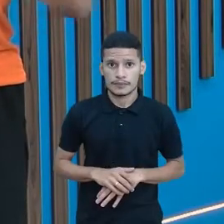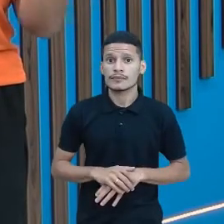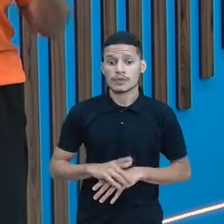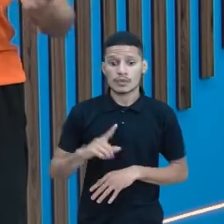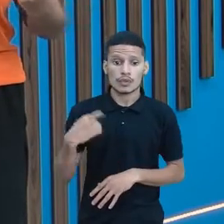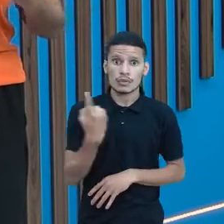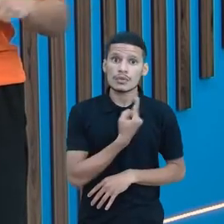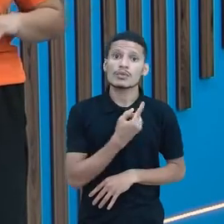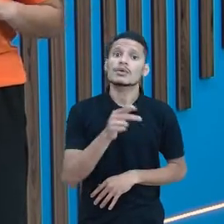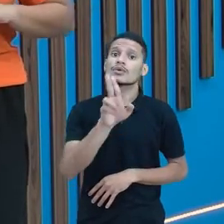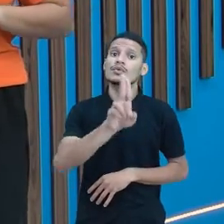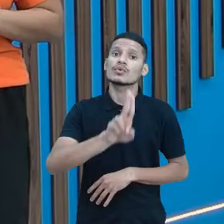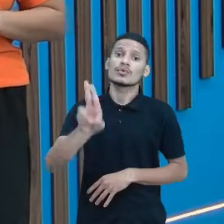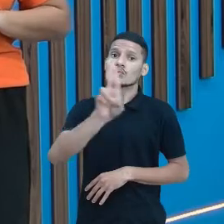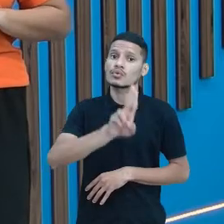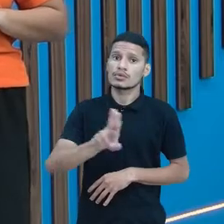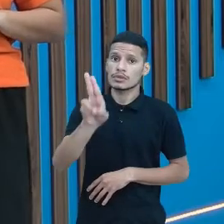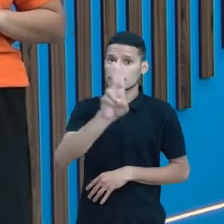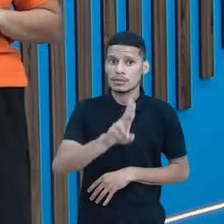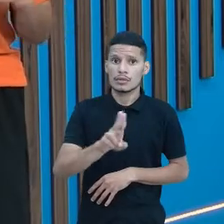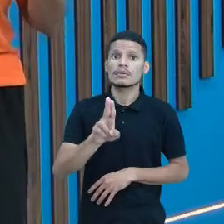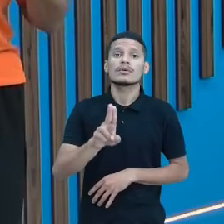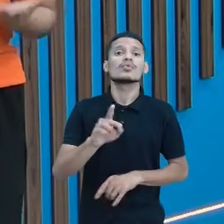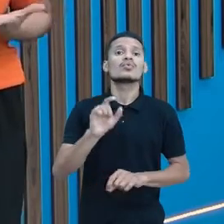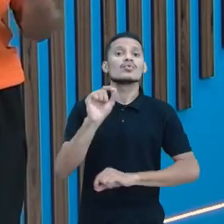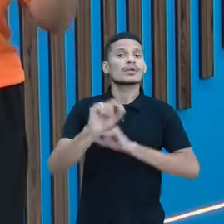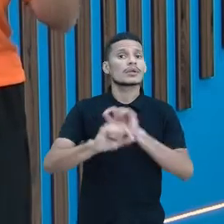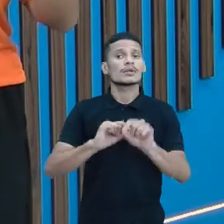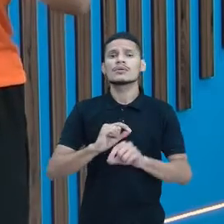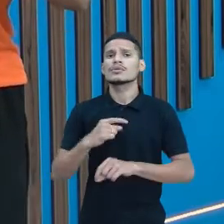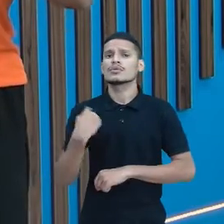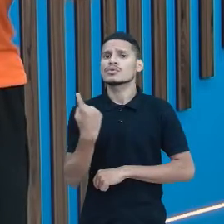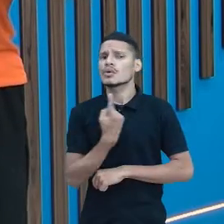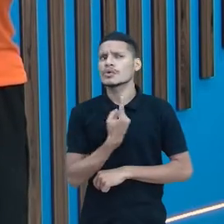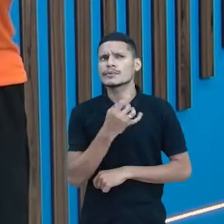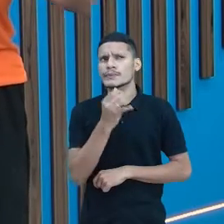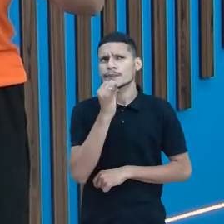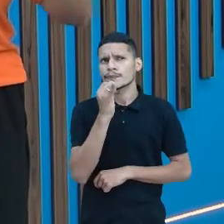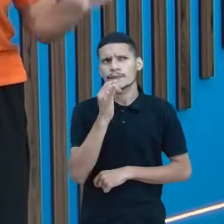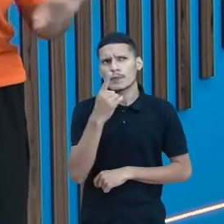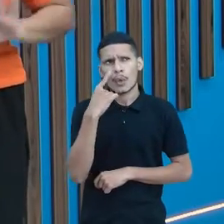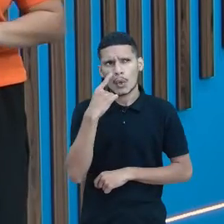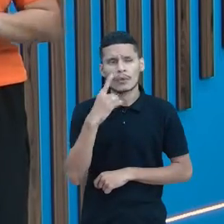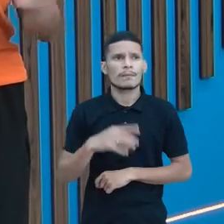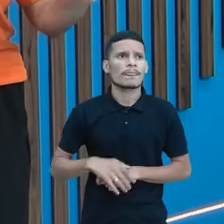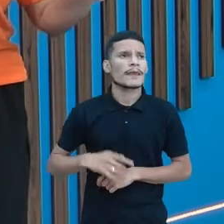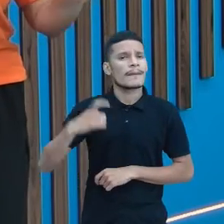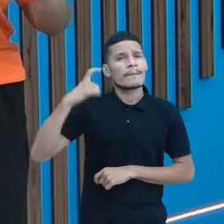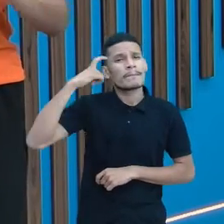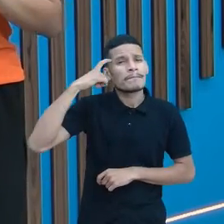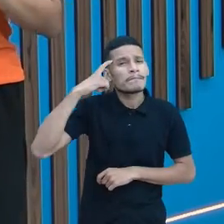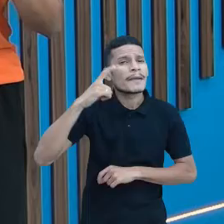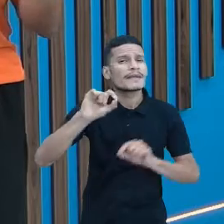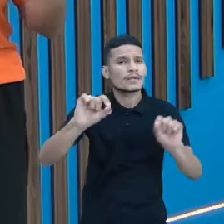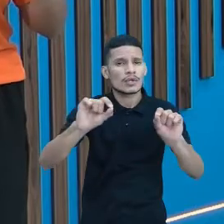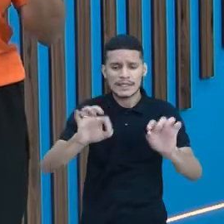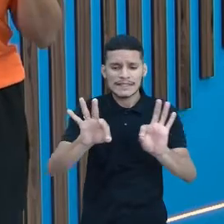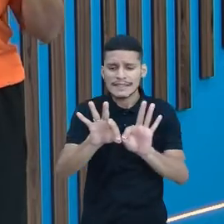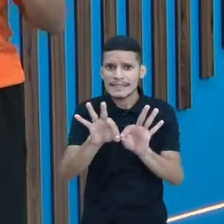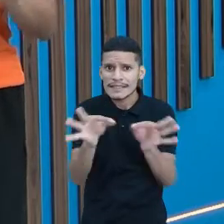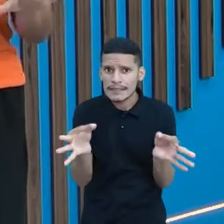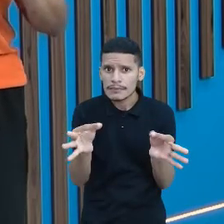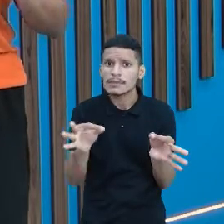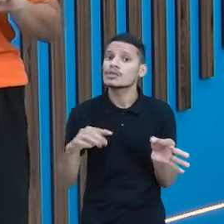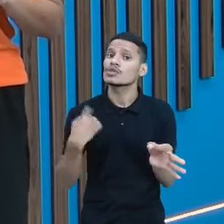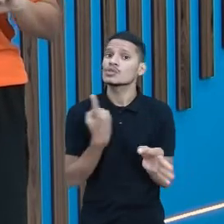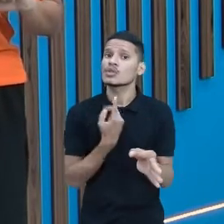gente usa, a gente acaba modificando. Vamos pensar assim, o mais simples. Aqui